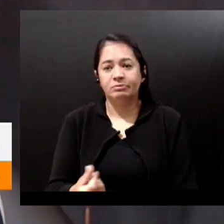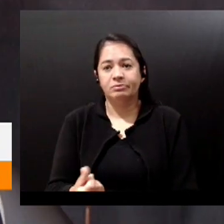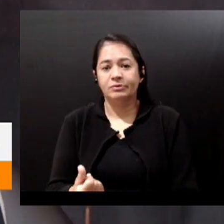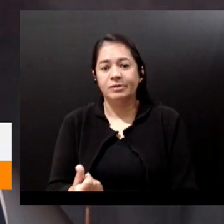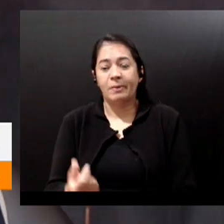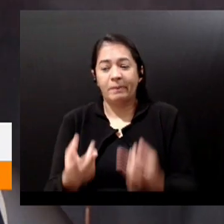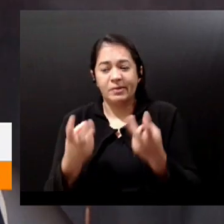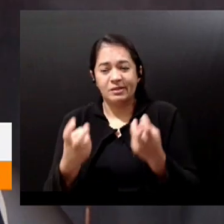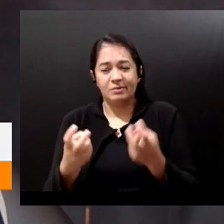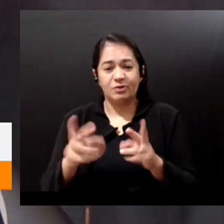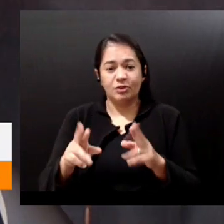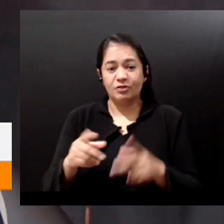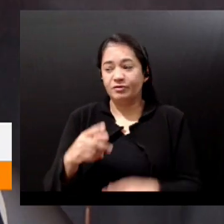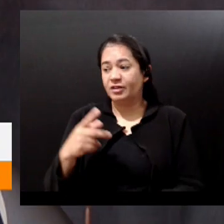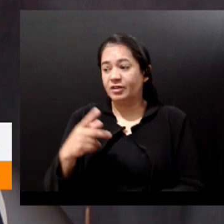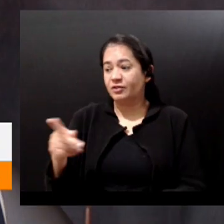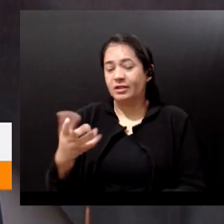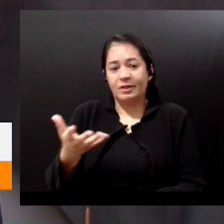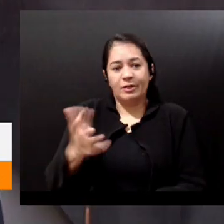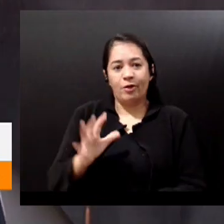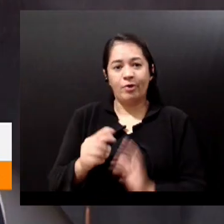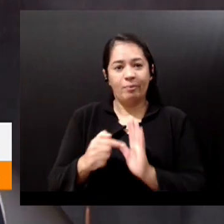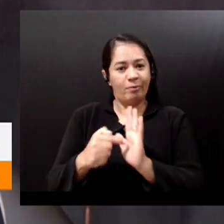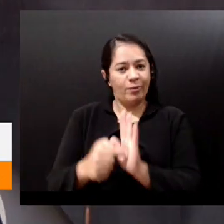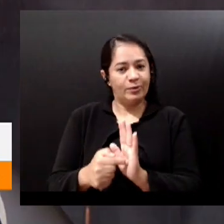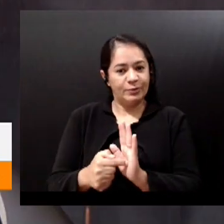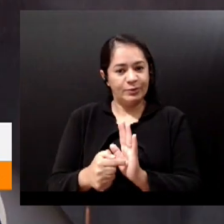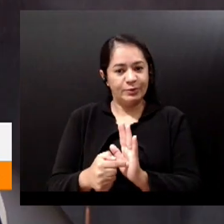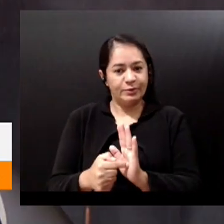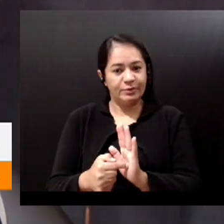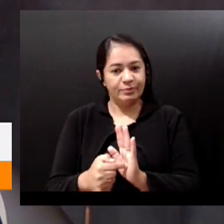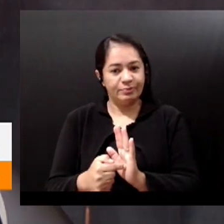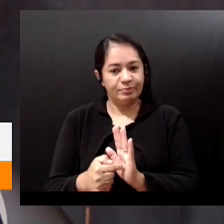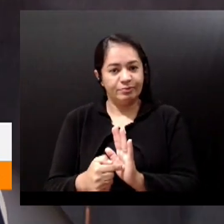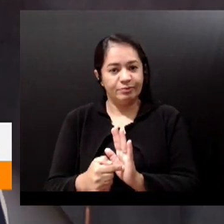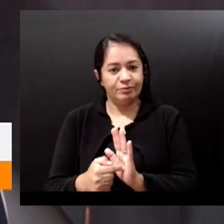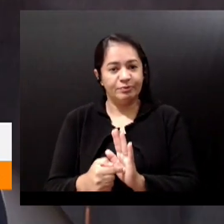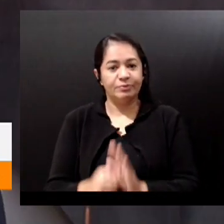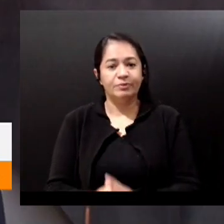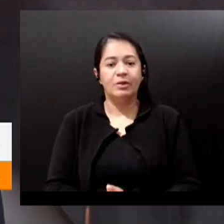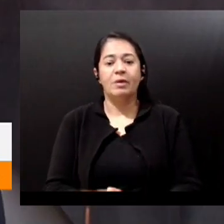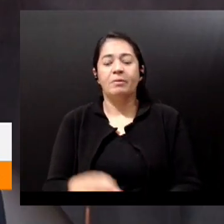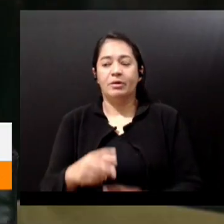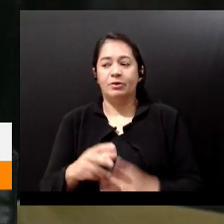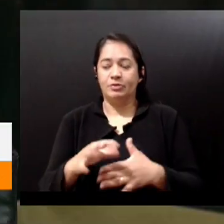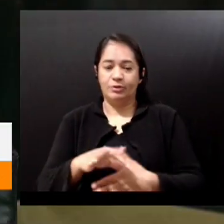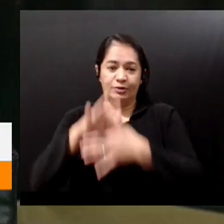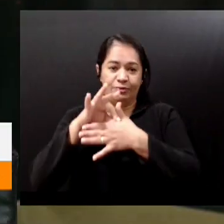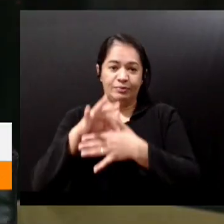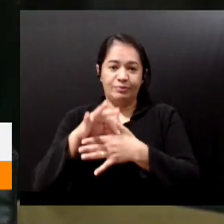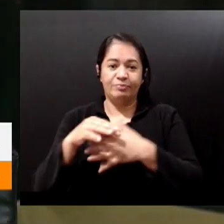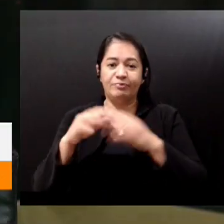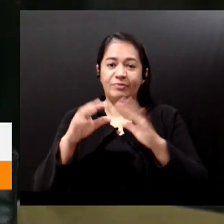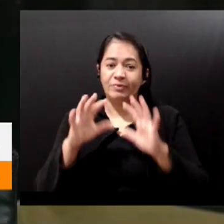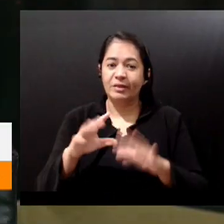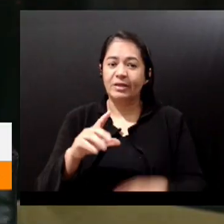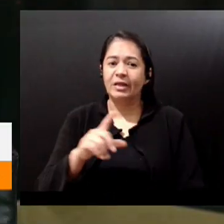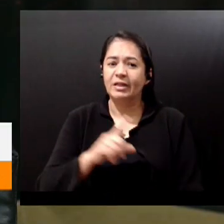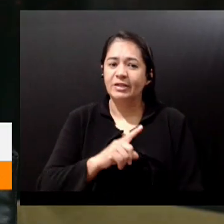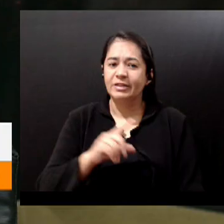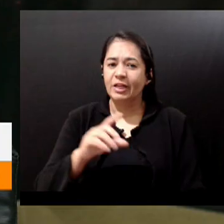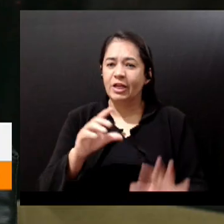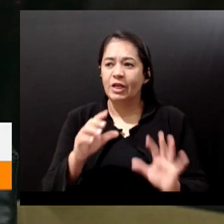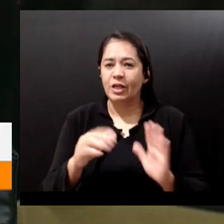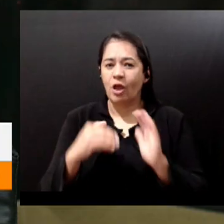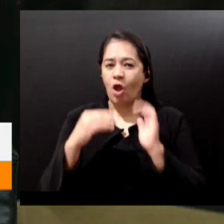queira passar, né, aí para os seus supervisores, enfim. Então, e existem, códigos de,